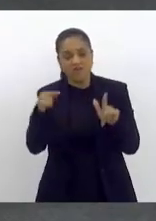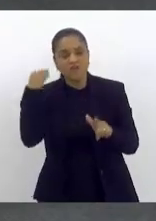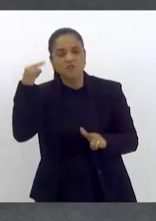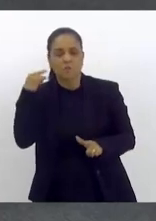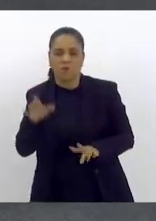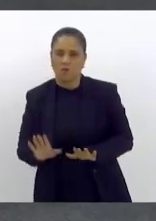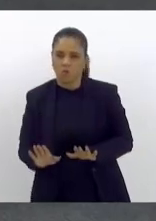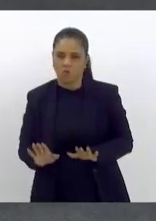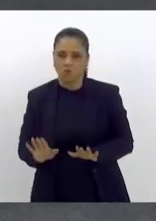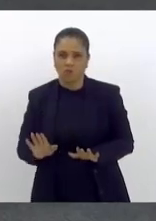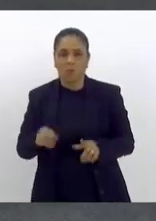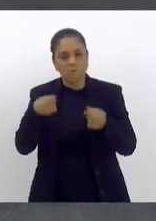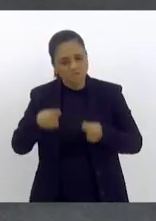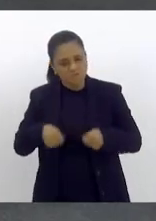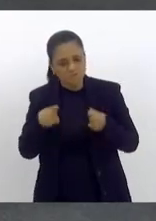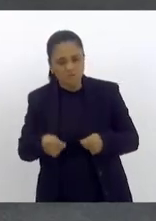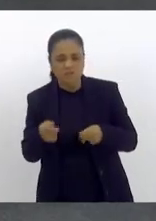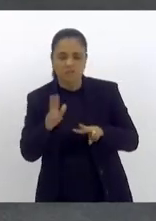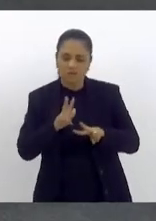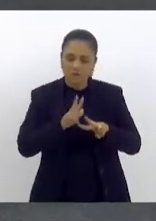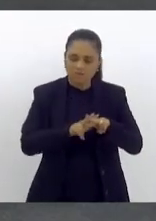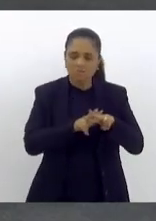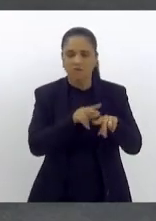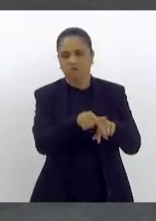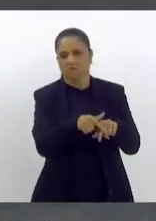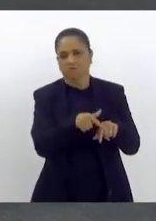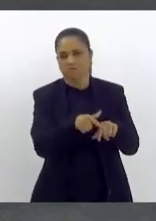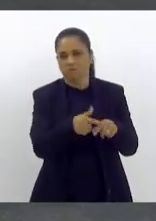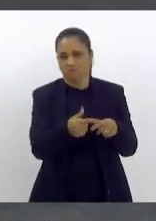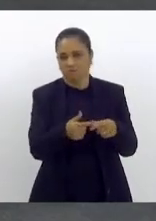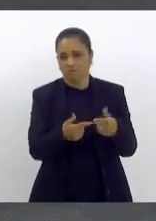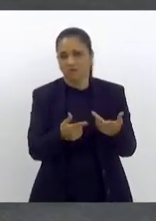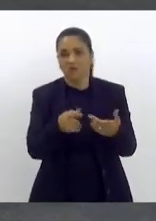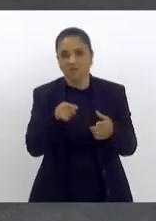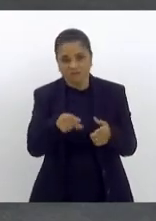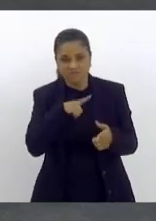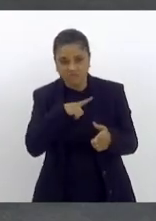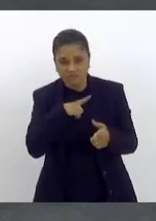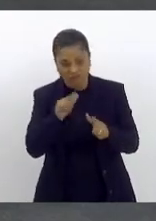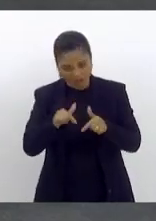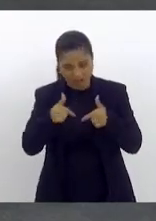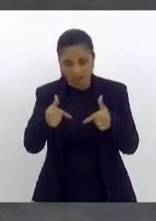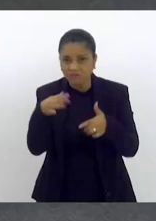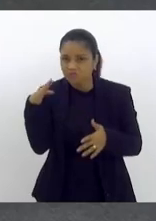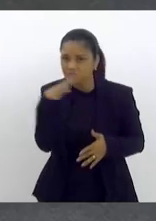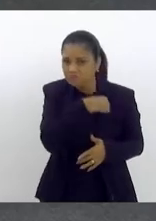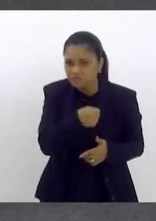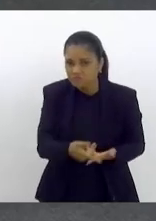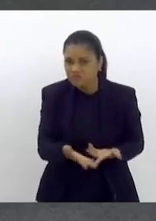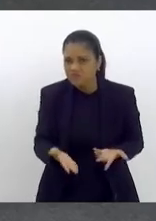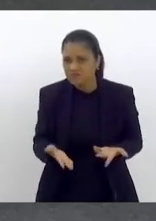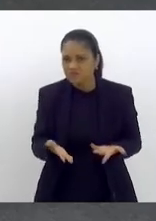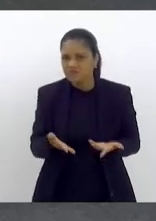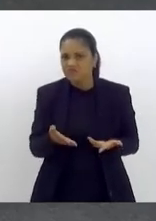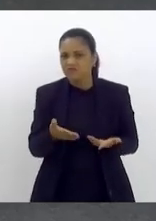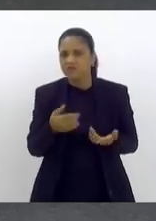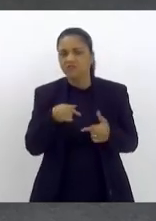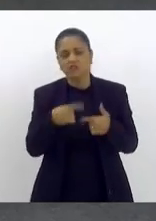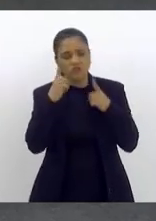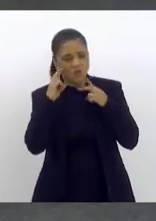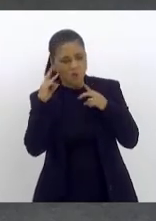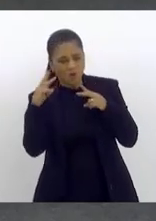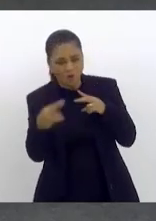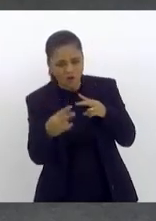tem que ser contido. Se a gente acaba associando a loucura a atos de crueldade, a gente acaba banalizando um olhar